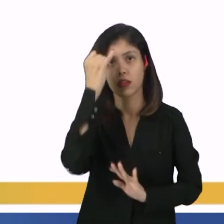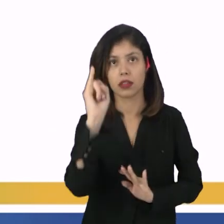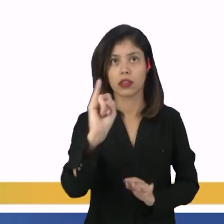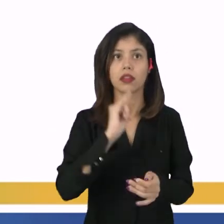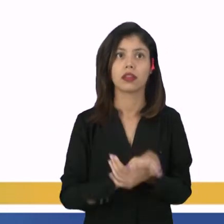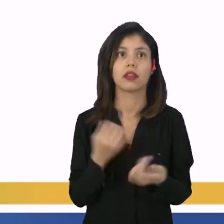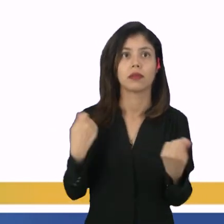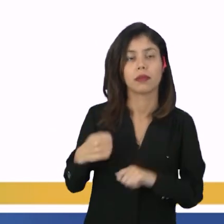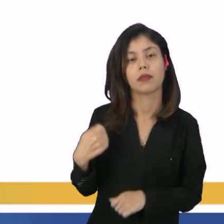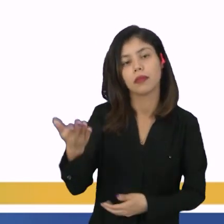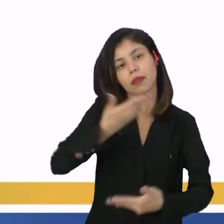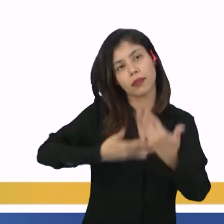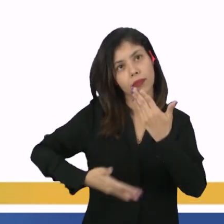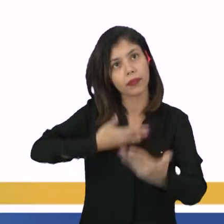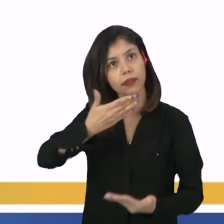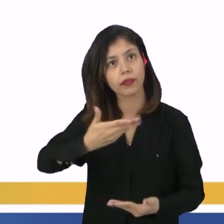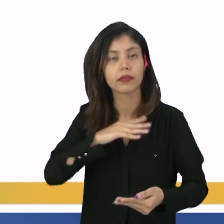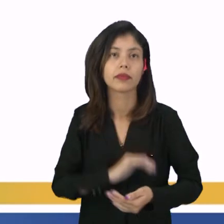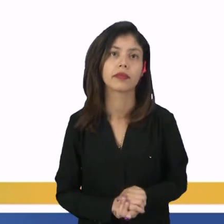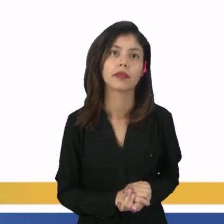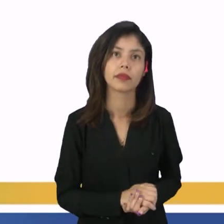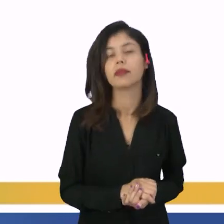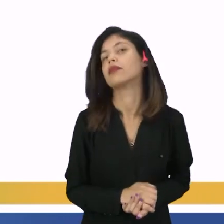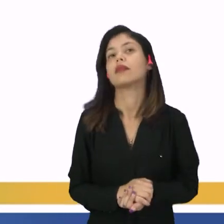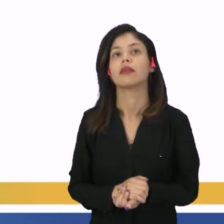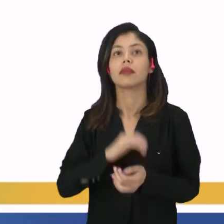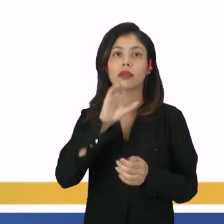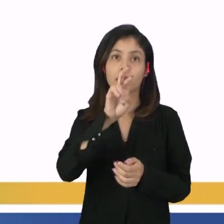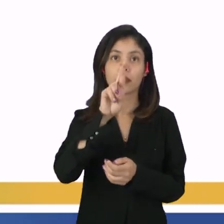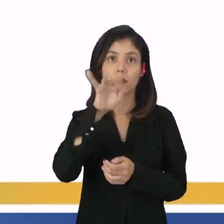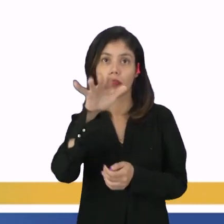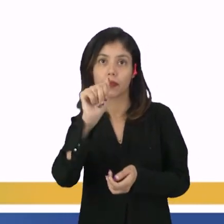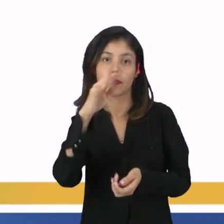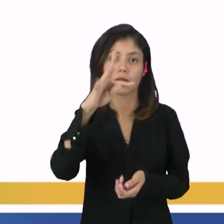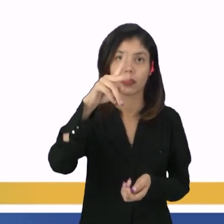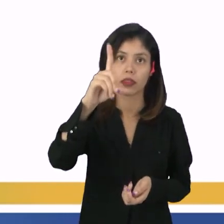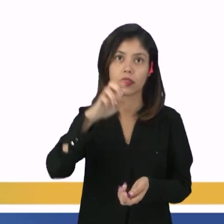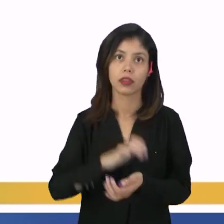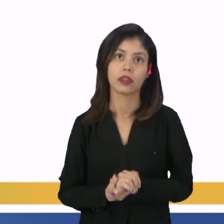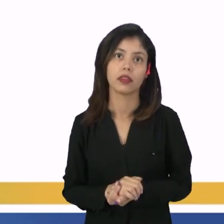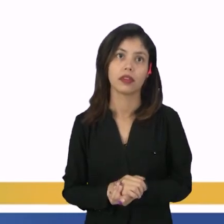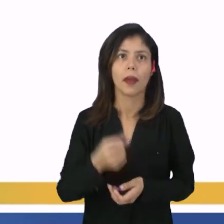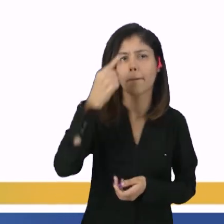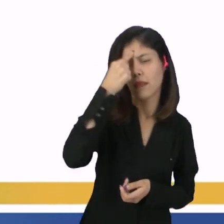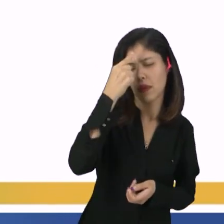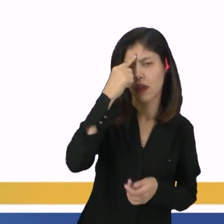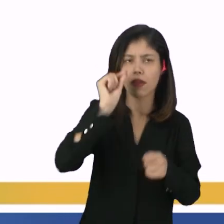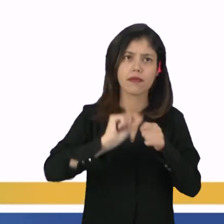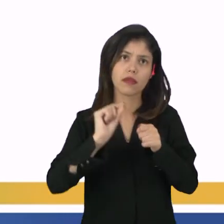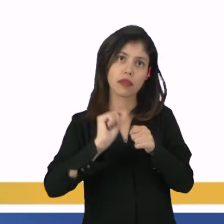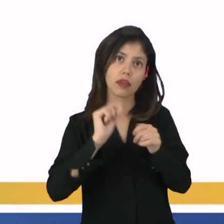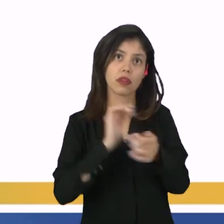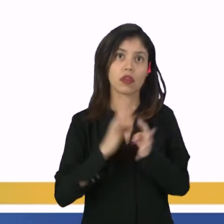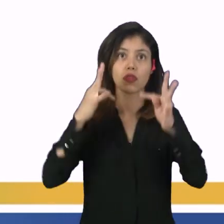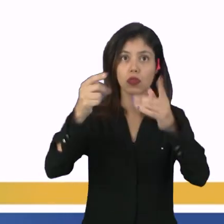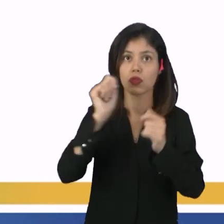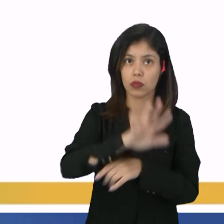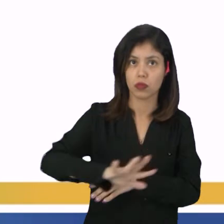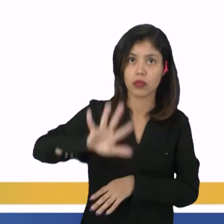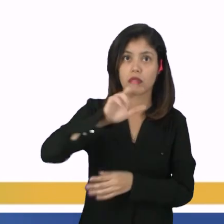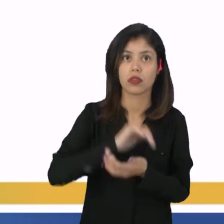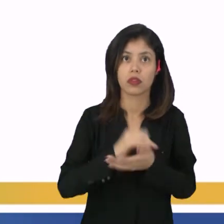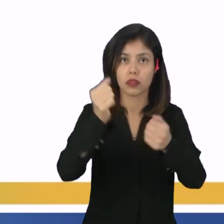lema Ideias que merecem ser compartilhadas. Em uma conferência TED, pensadores e realizadores de todo o mundo